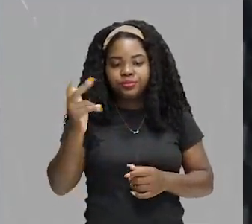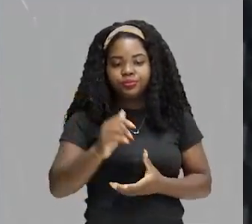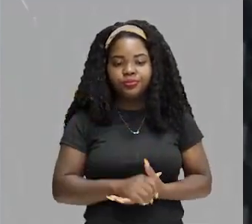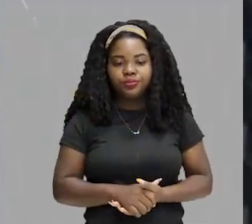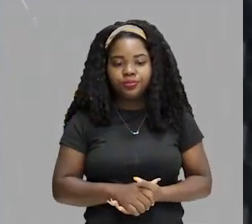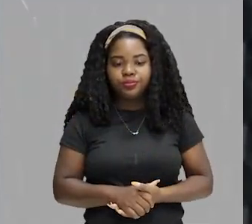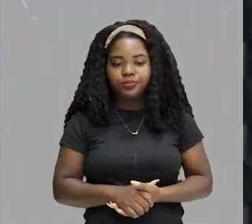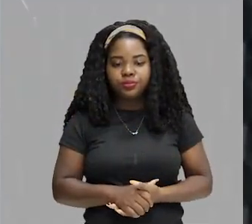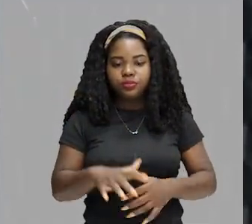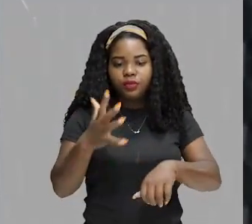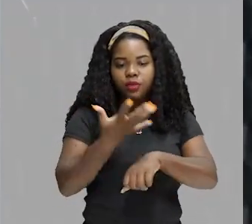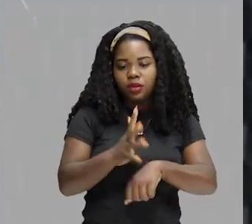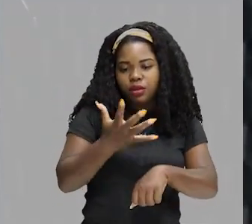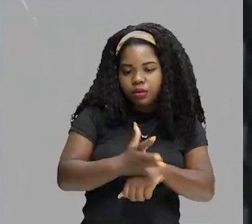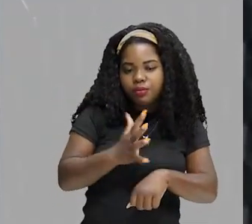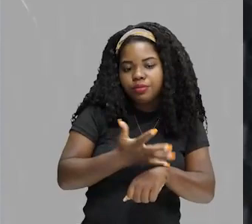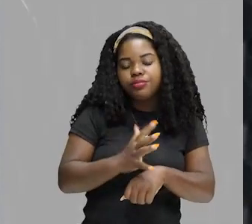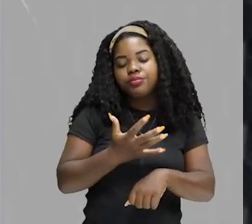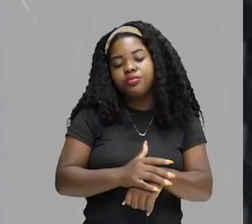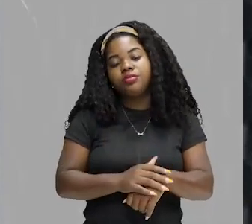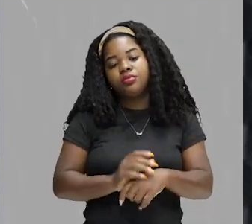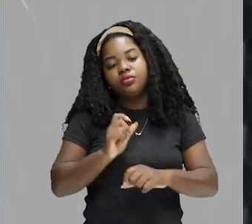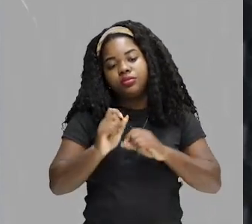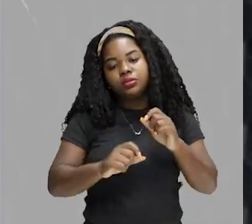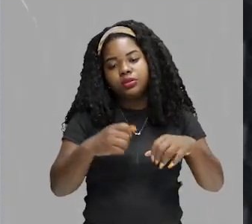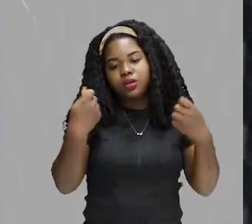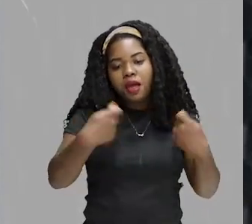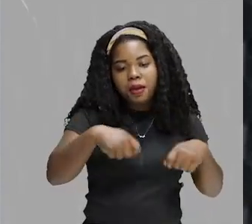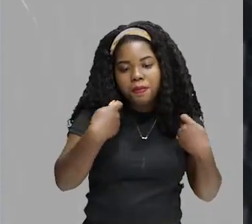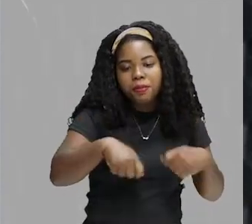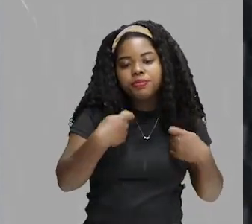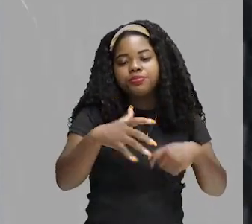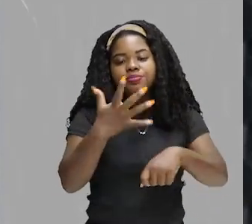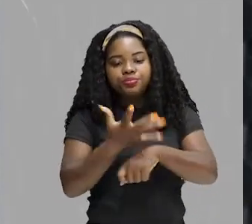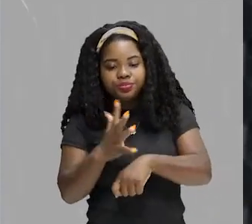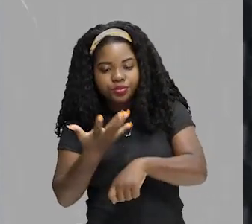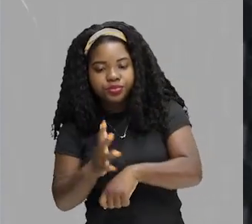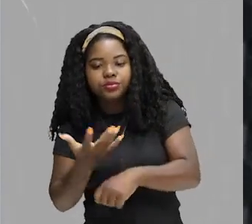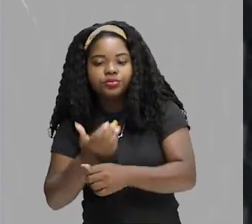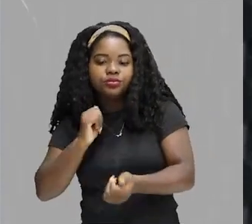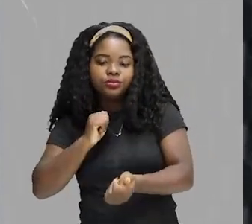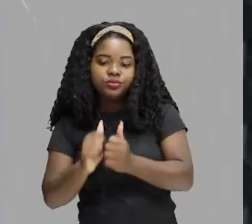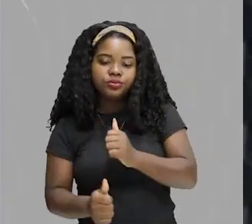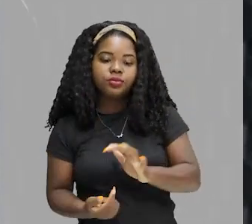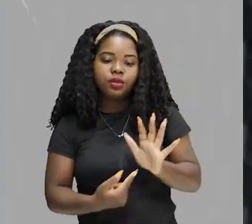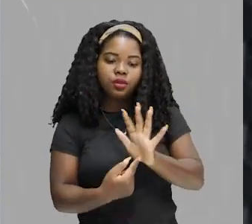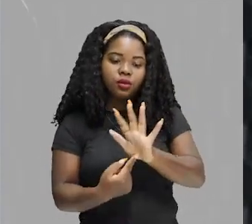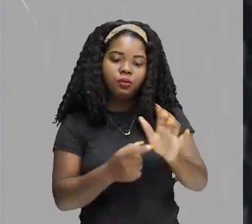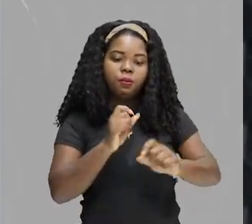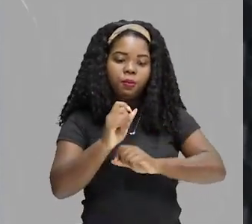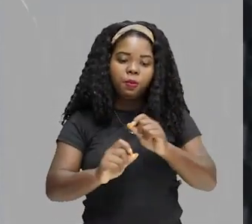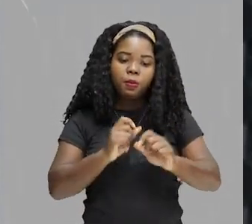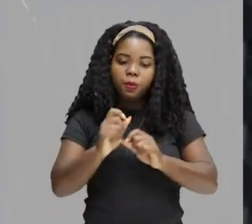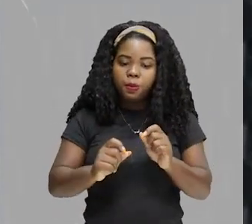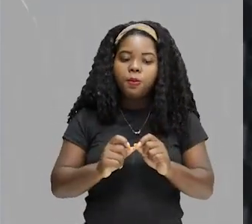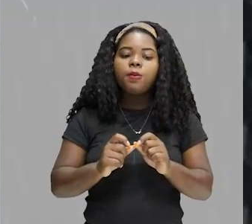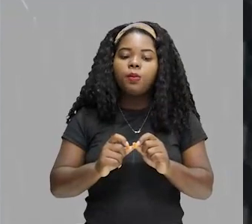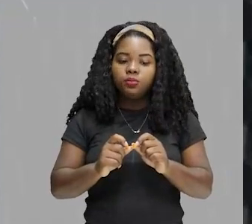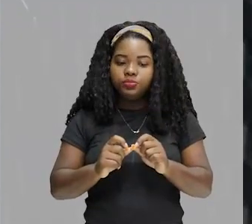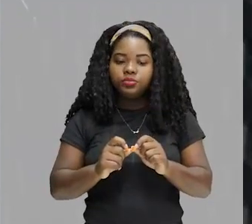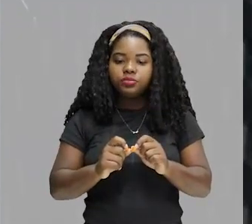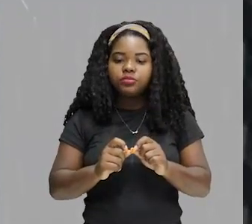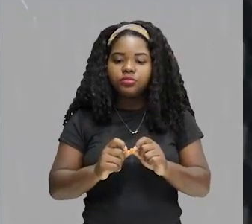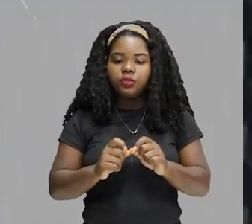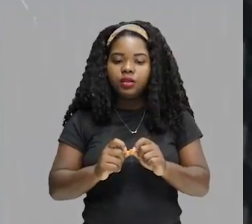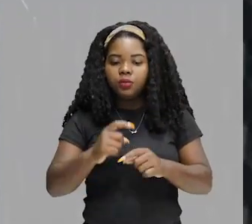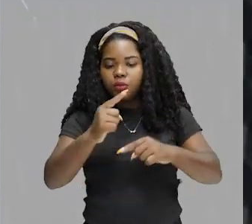basquetebol é a carência de espaços para práticas esportivas. Aí eu mostro aqui, ó, um aro de basquetebol quebrado. O